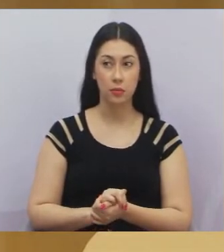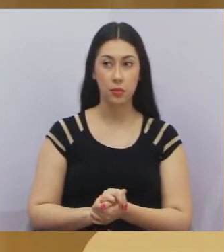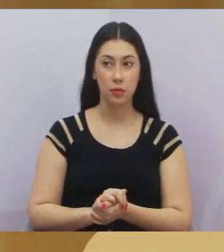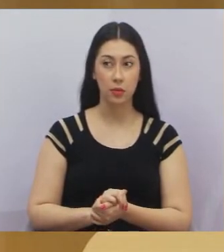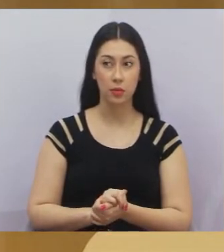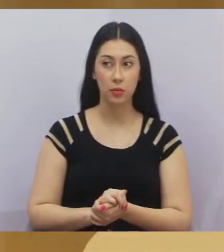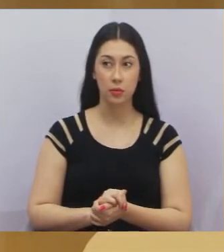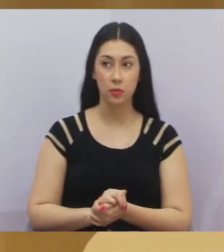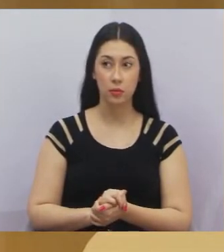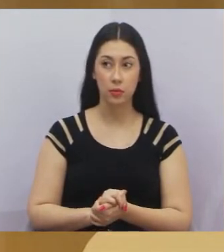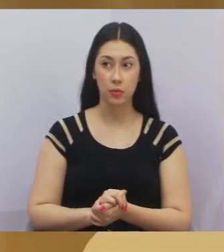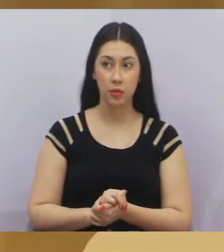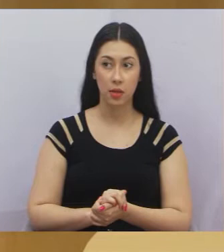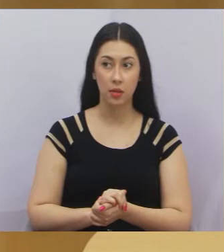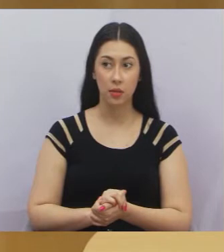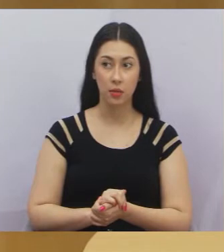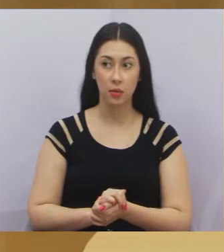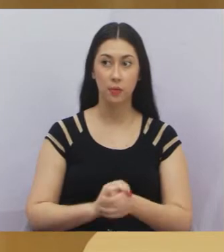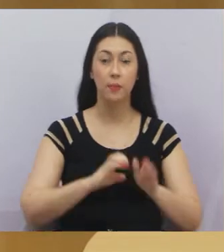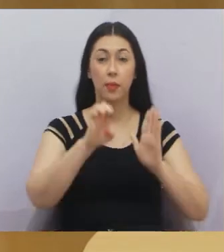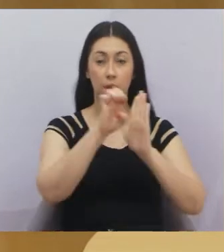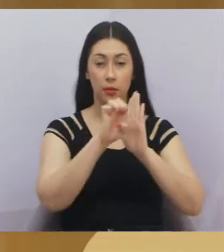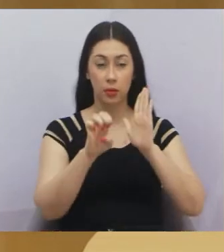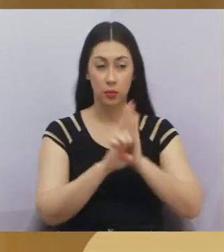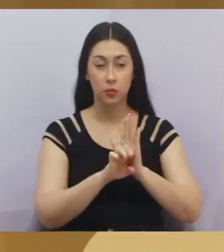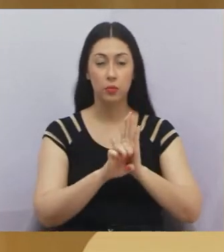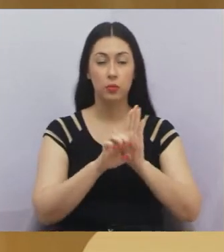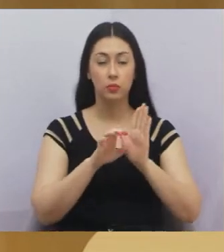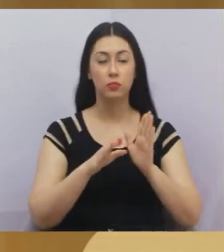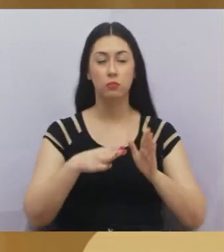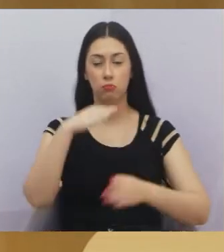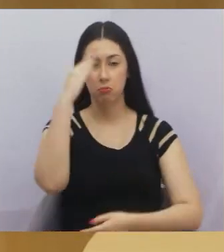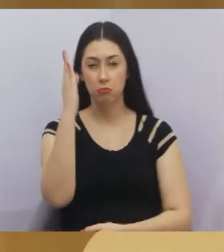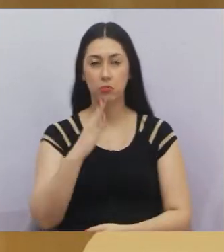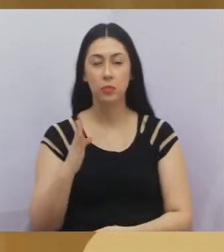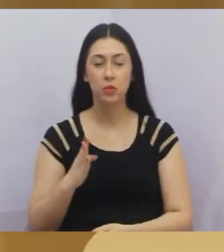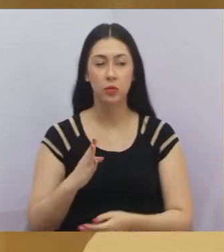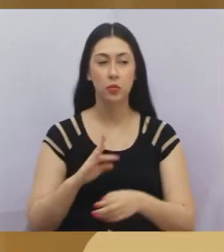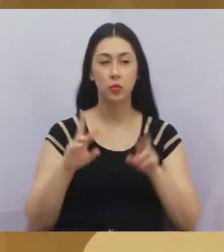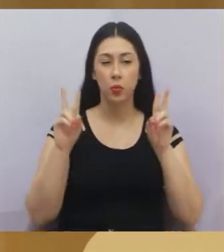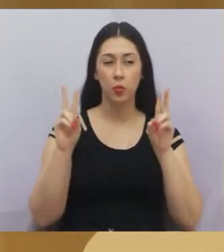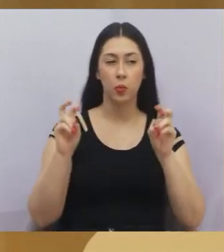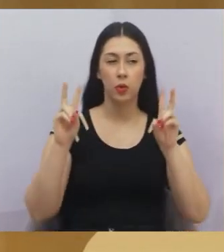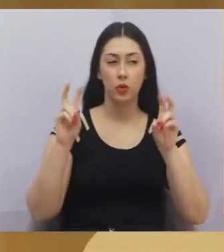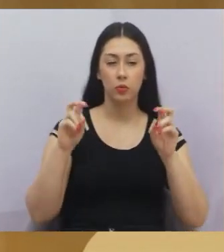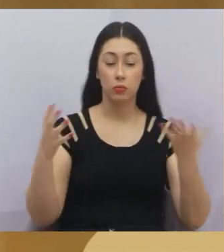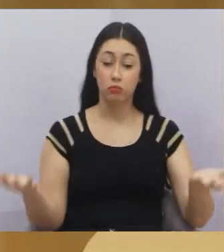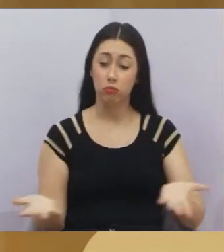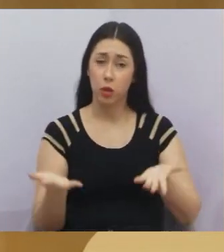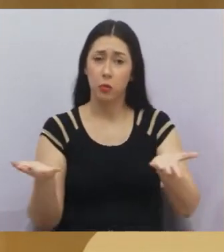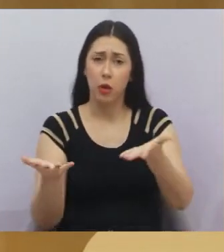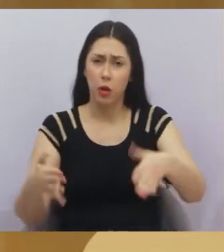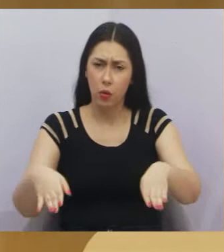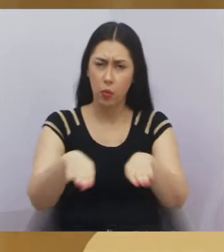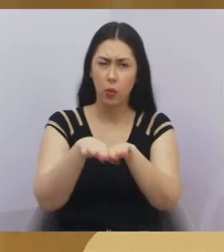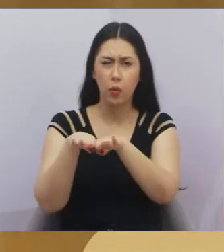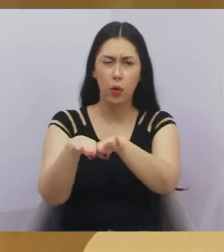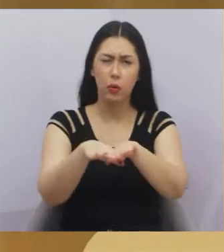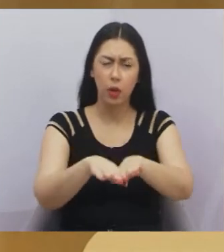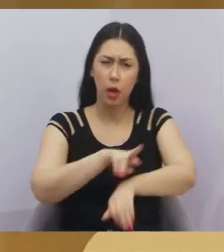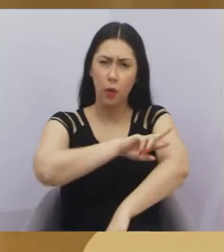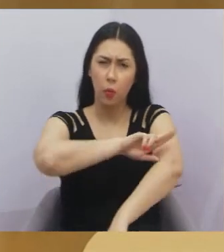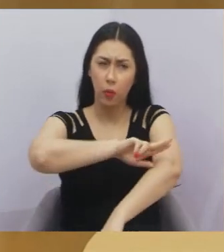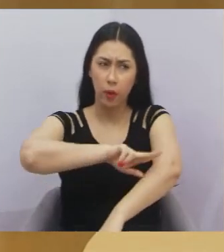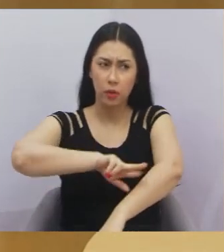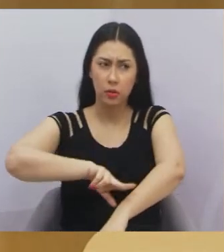salto de qualidade na relação afirmada pelo Estado brasileiro com relação à promoção da igualdade racial. E aí eu